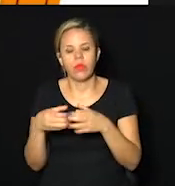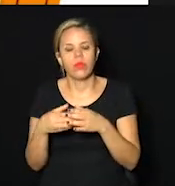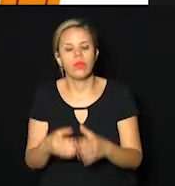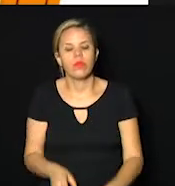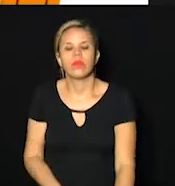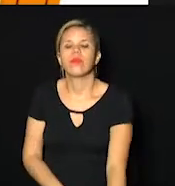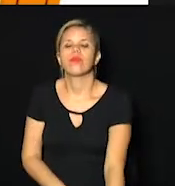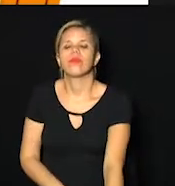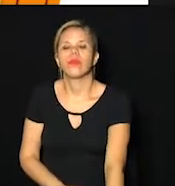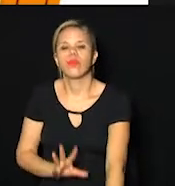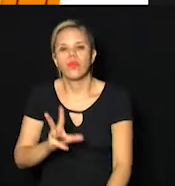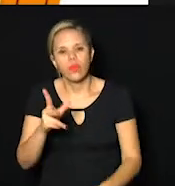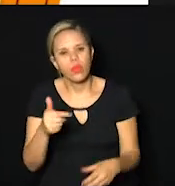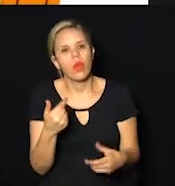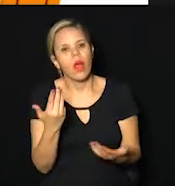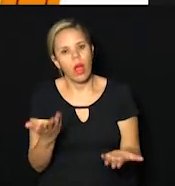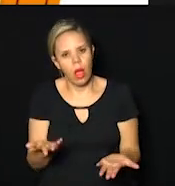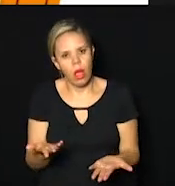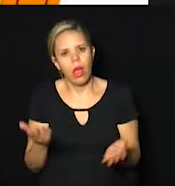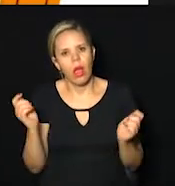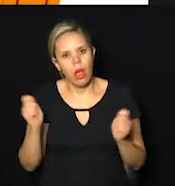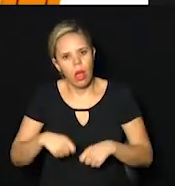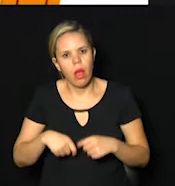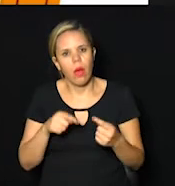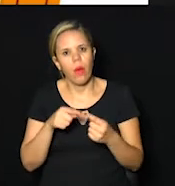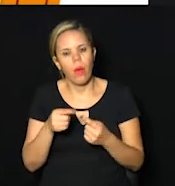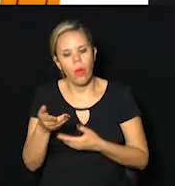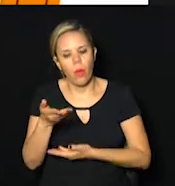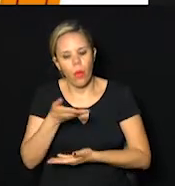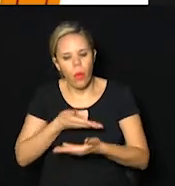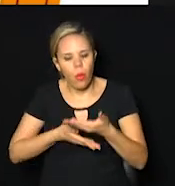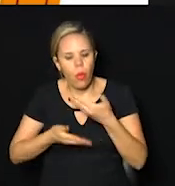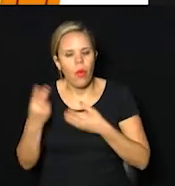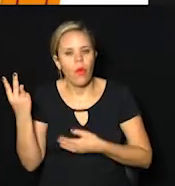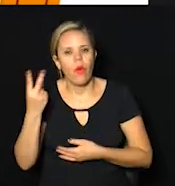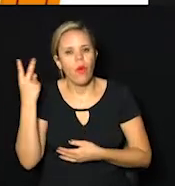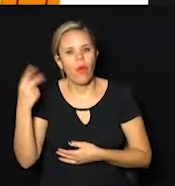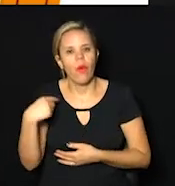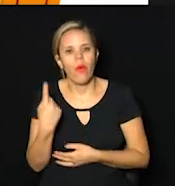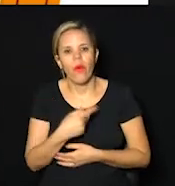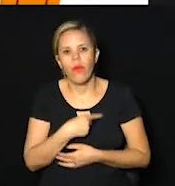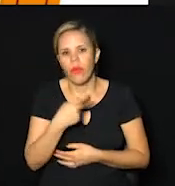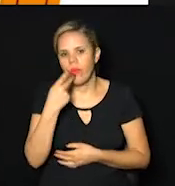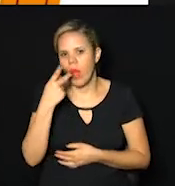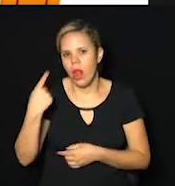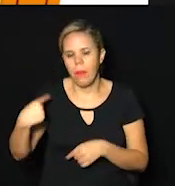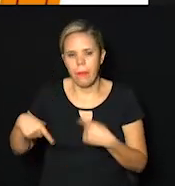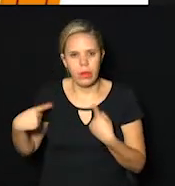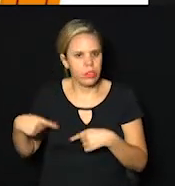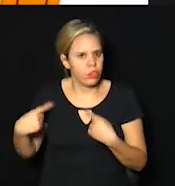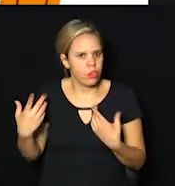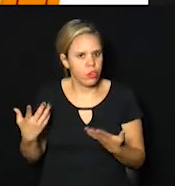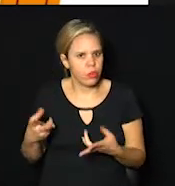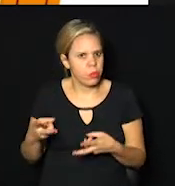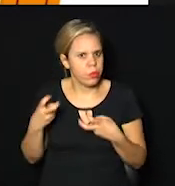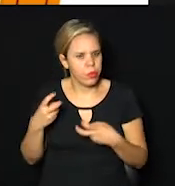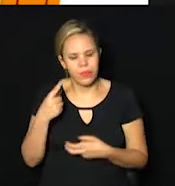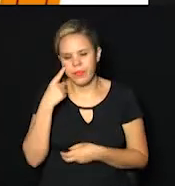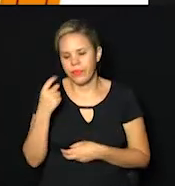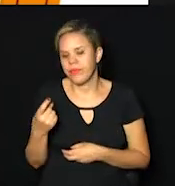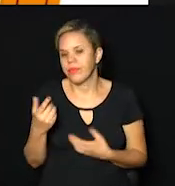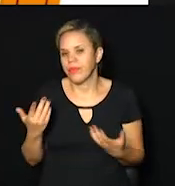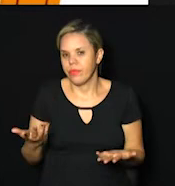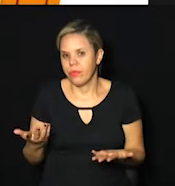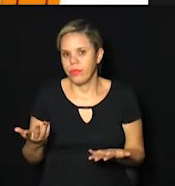isso serve como moeda de troca, valor para aquilo que a gente chama de política. Note que coisa interessante. Então,